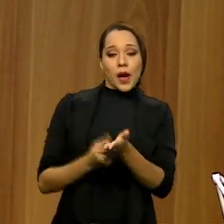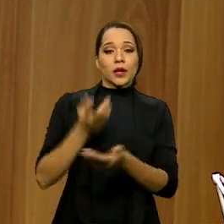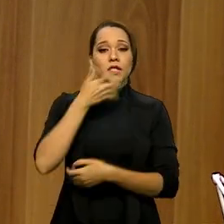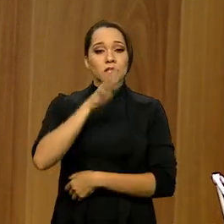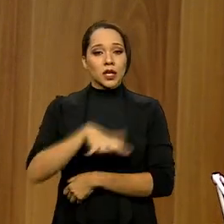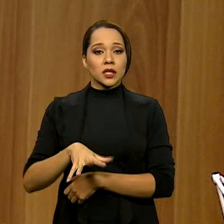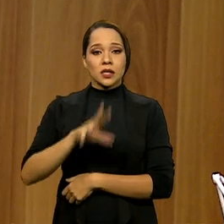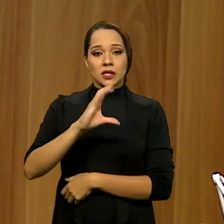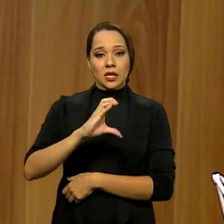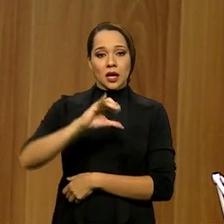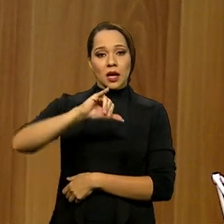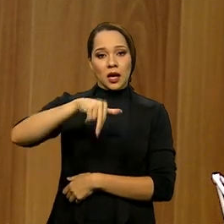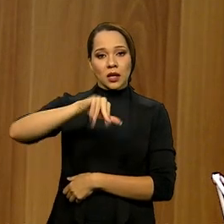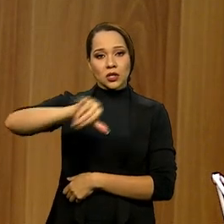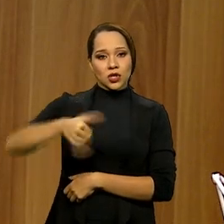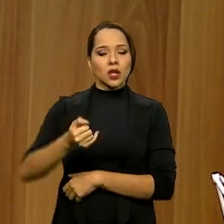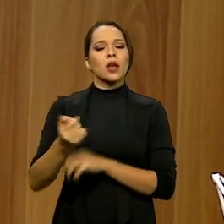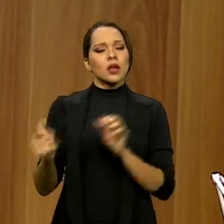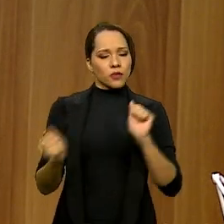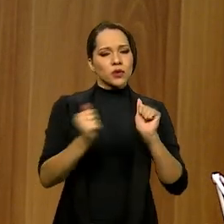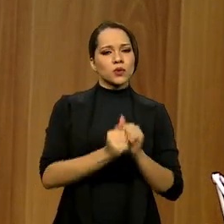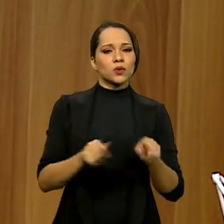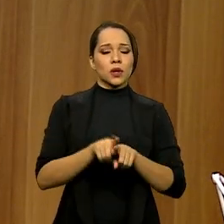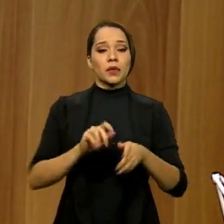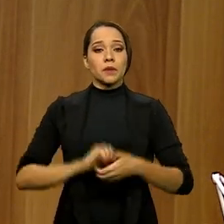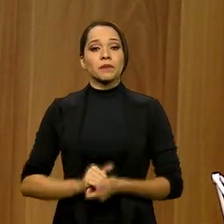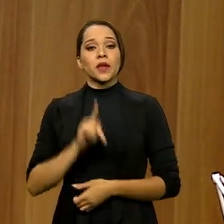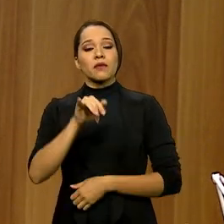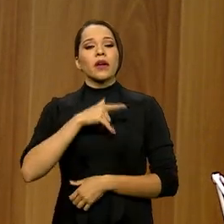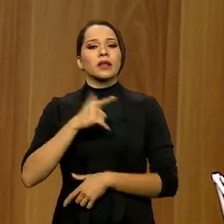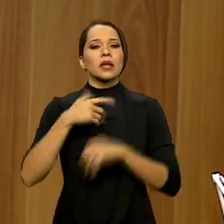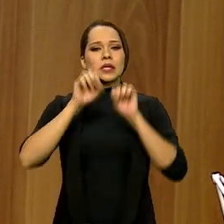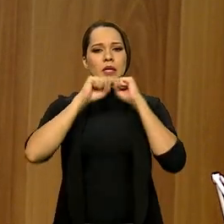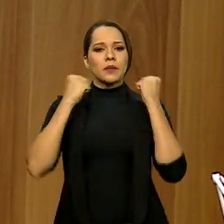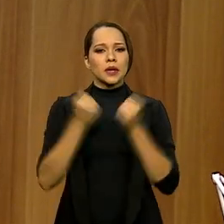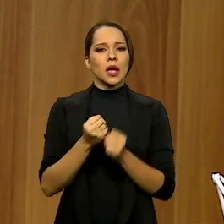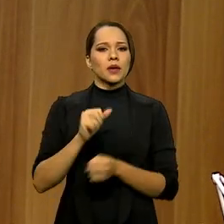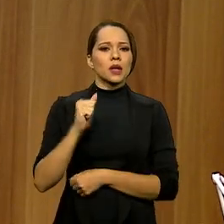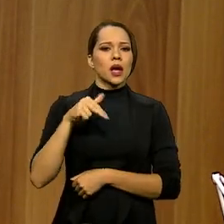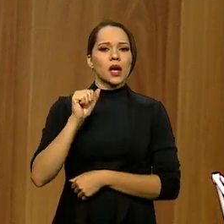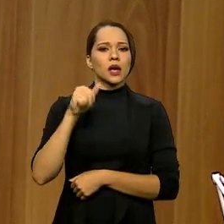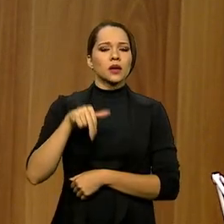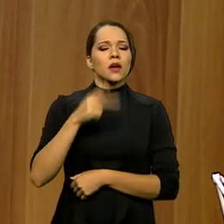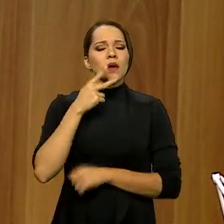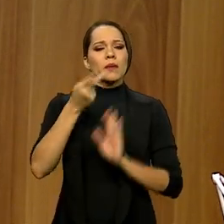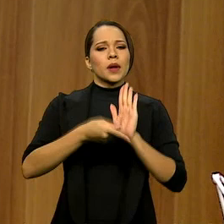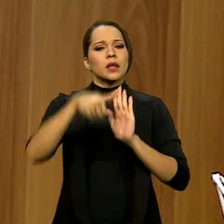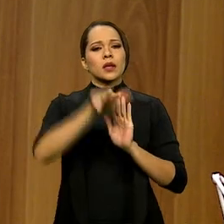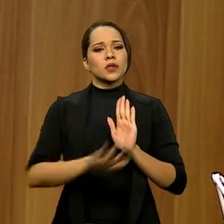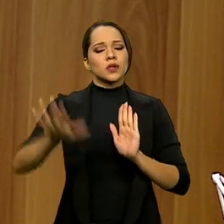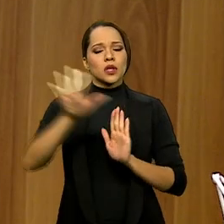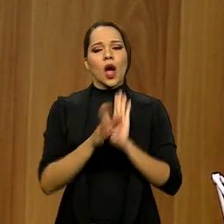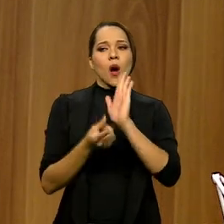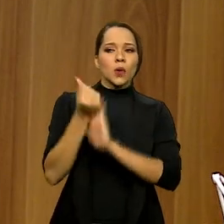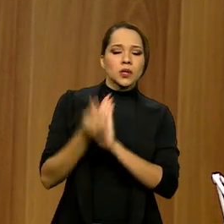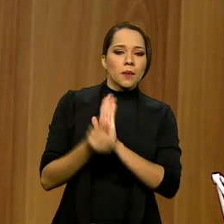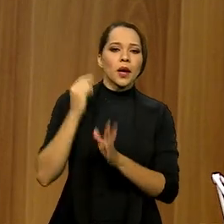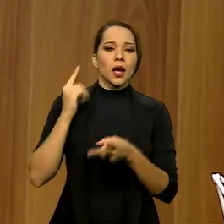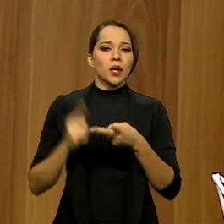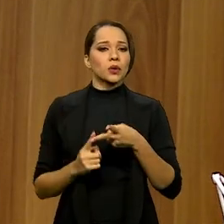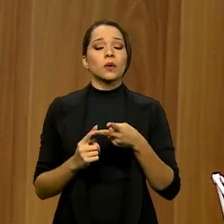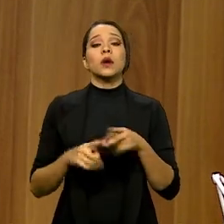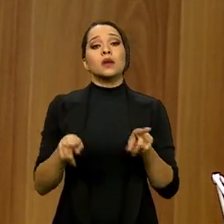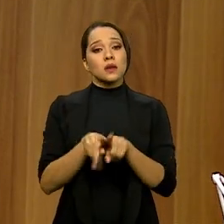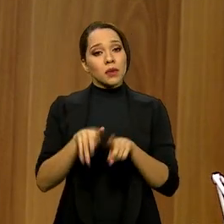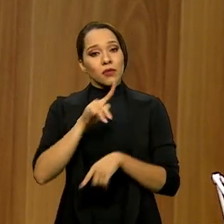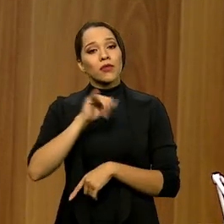Infância, que é do CNJ, que vem compor a nossa agenda. Vamos ter um seminário da ANDI falando sobre plano municipal, orçamento. E